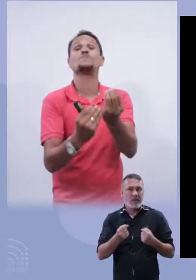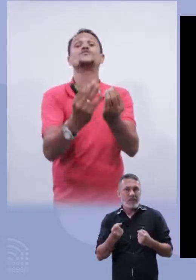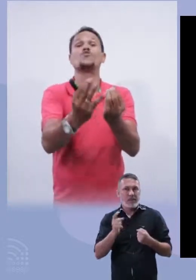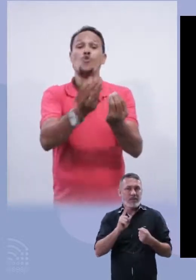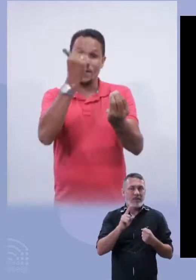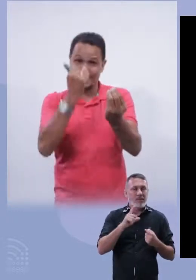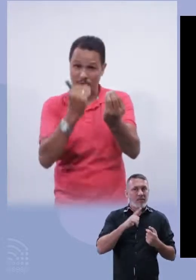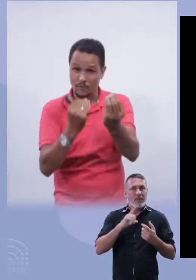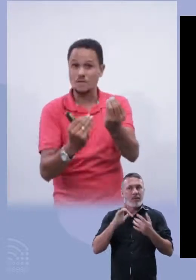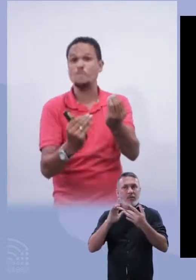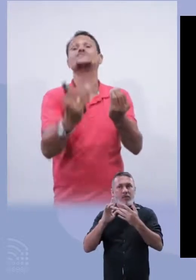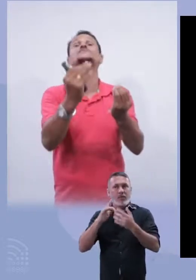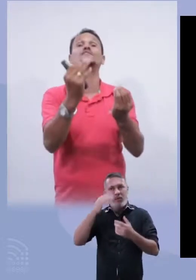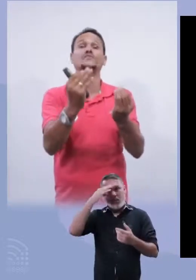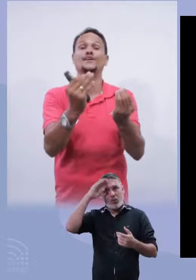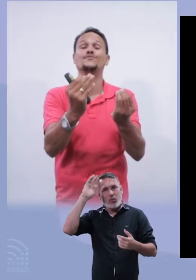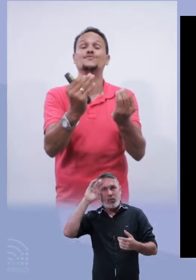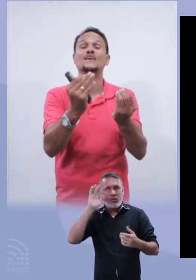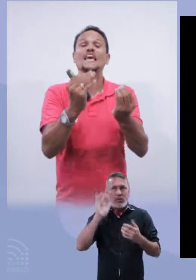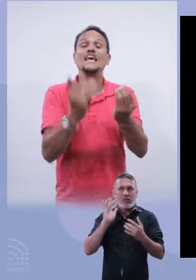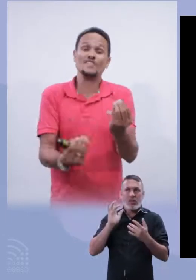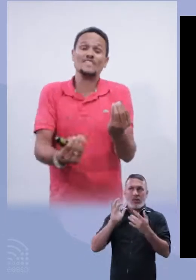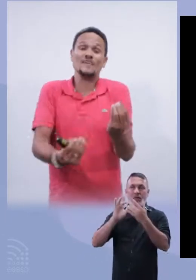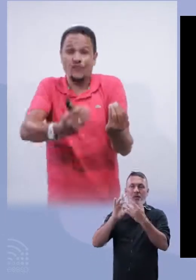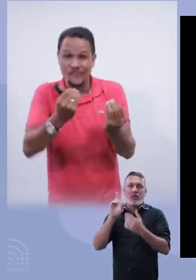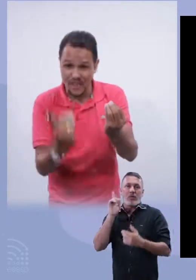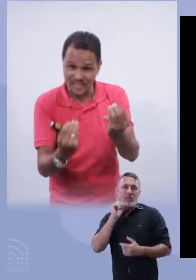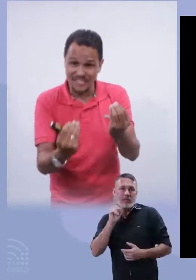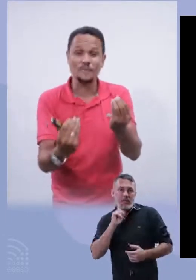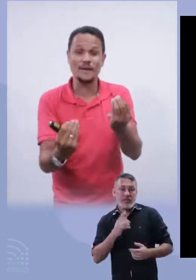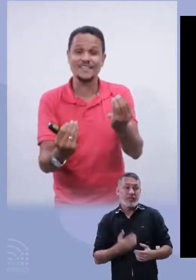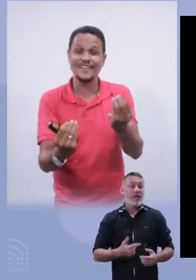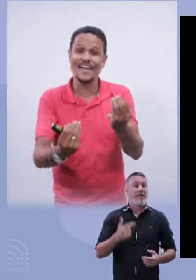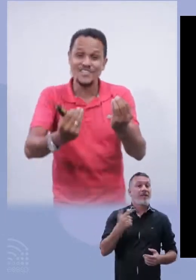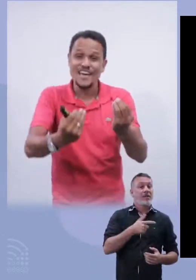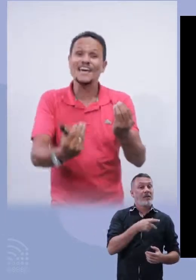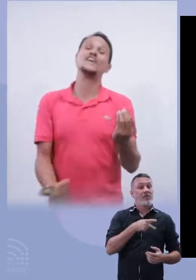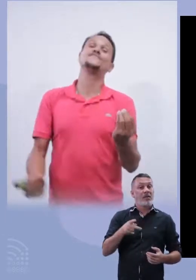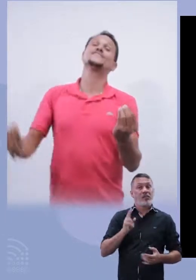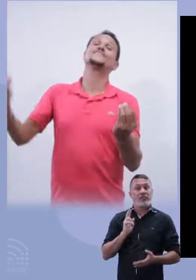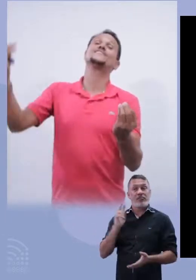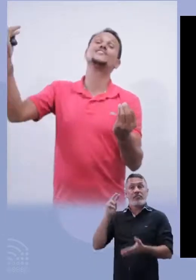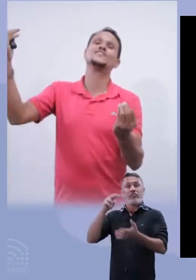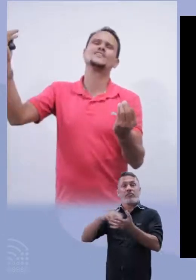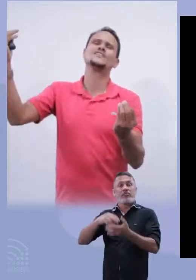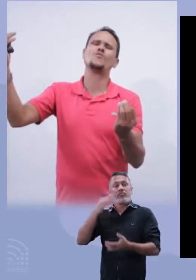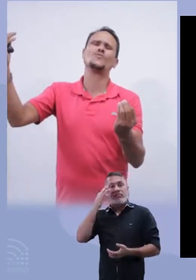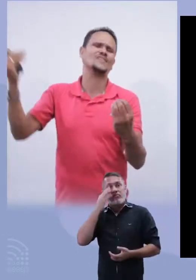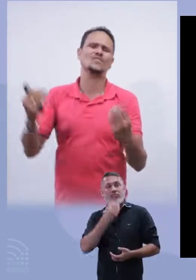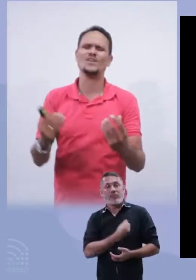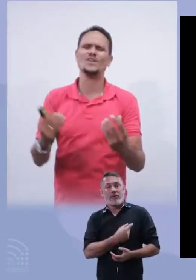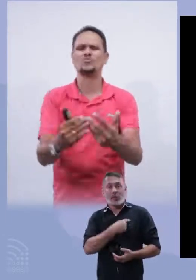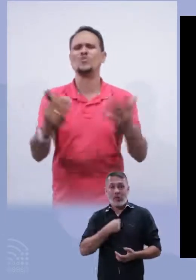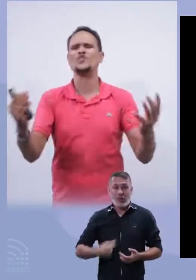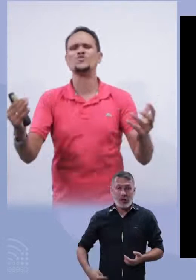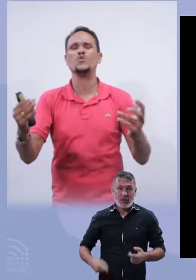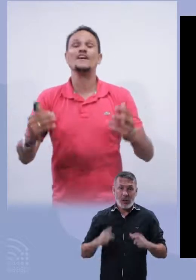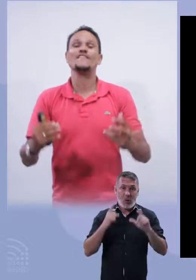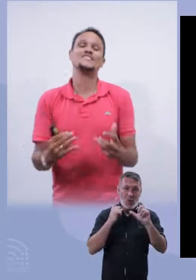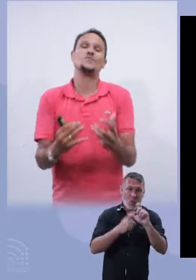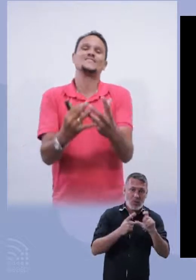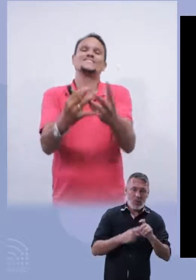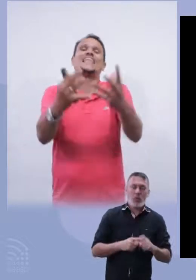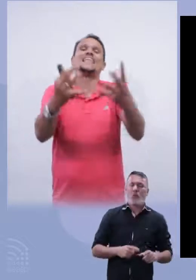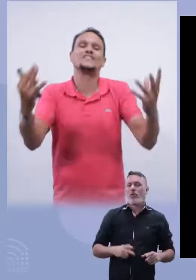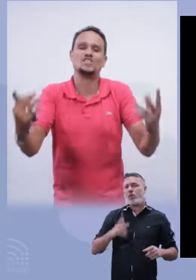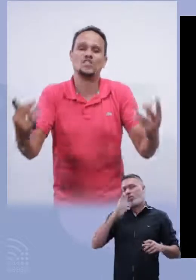se aproximar de Cuba, se aproximar dos Estados Unidos, e nós temos o vice-presidente em visita à China comunista. Nossa, tudo isso